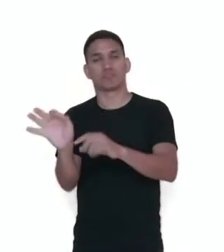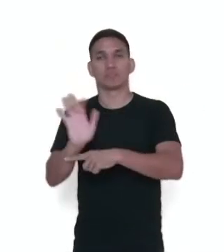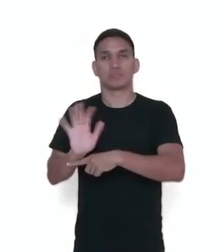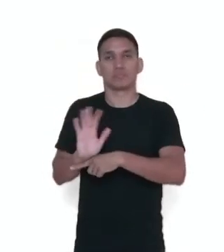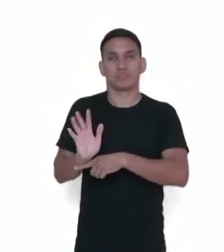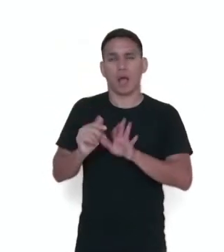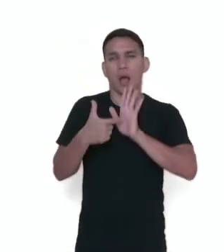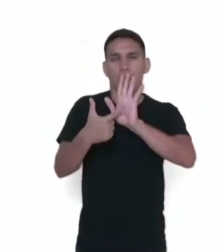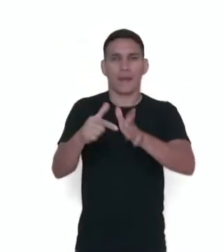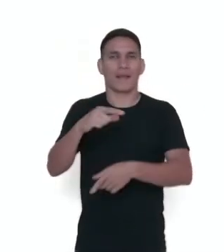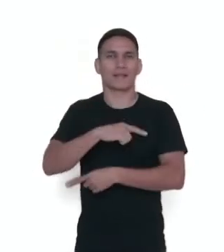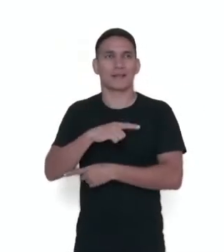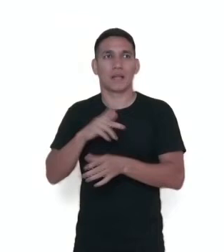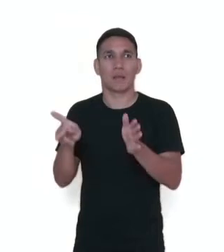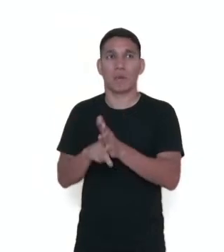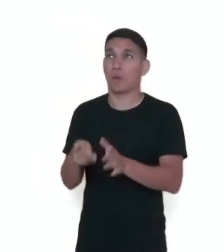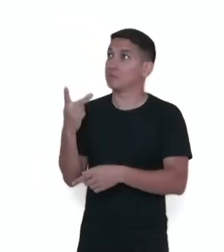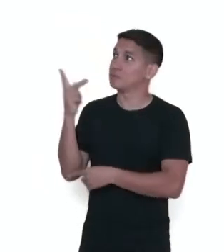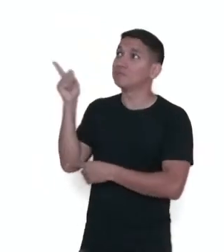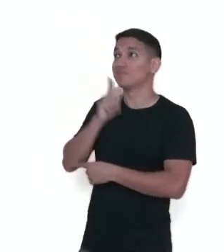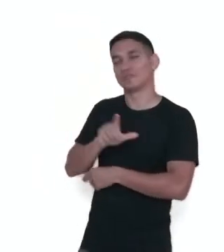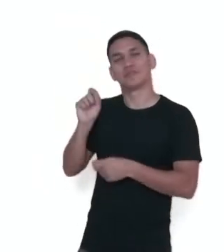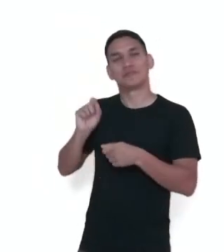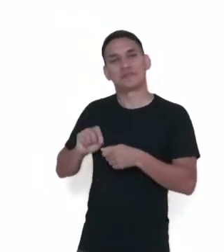a apresentação que o John Cage